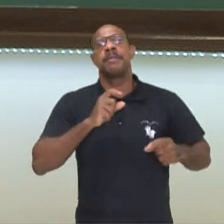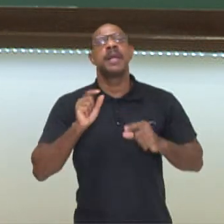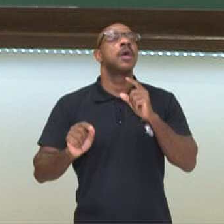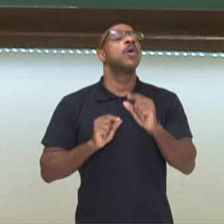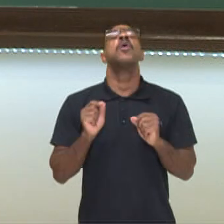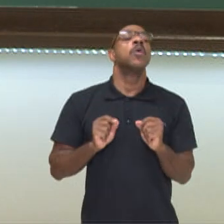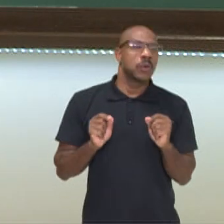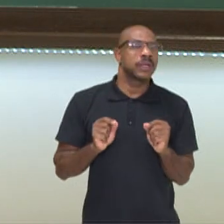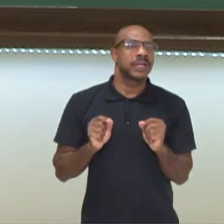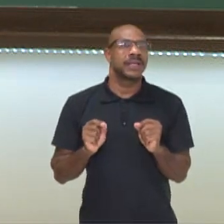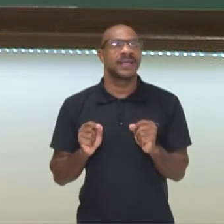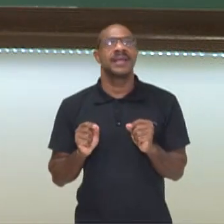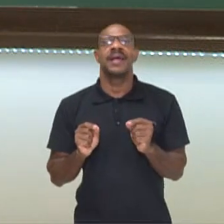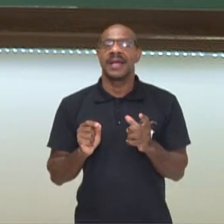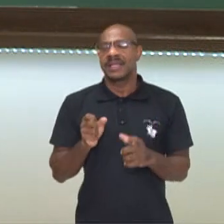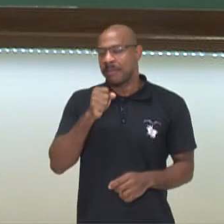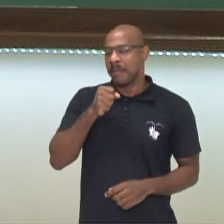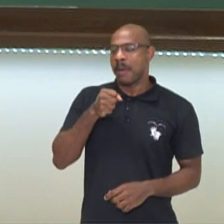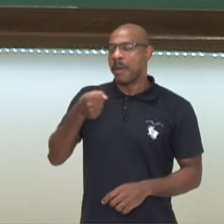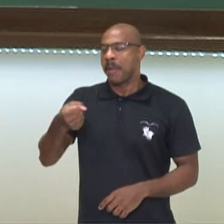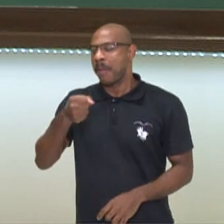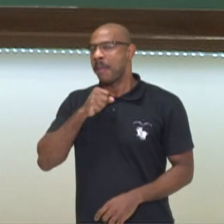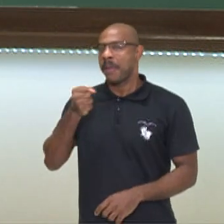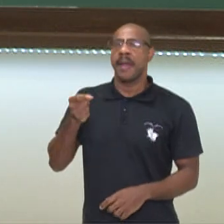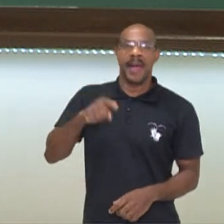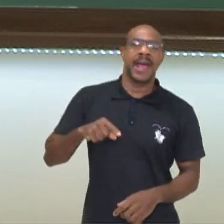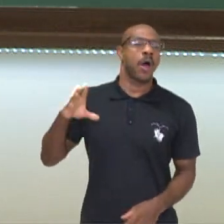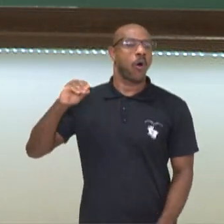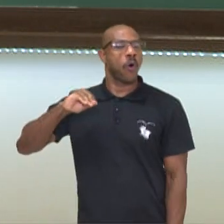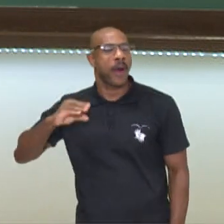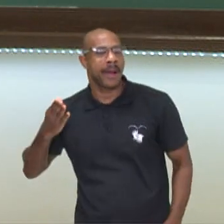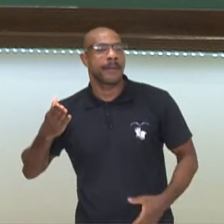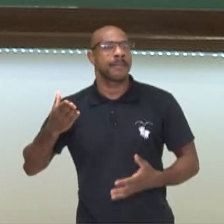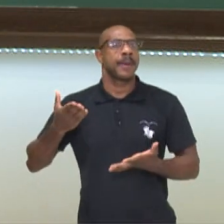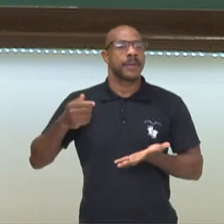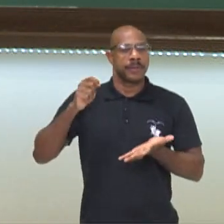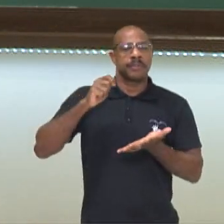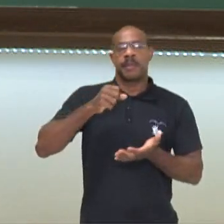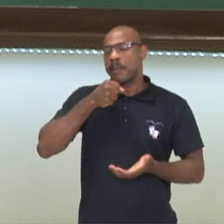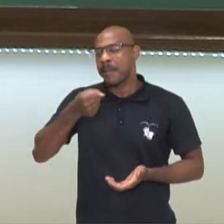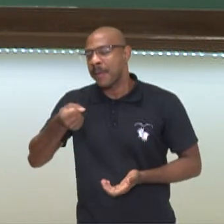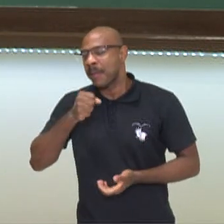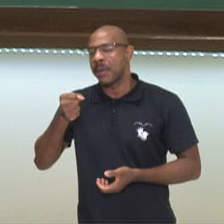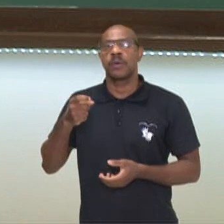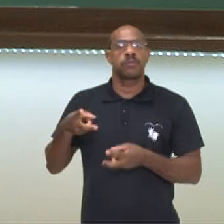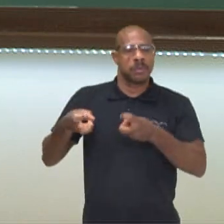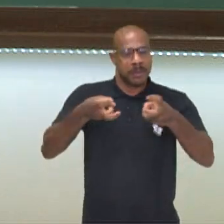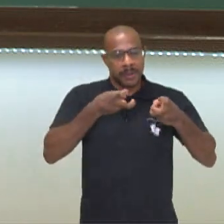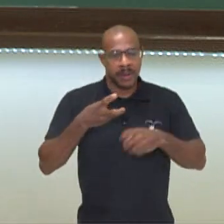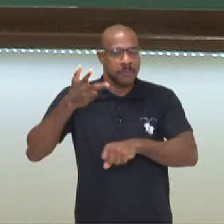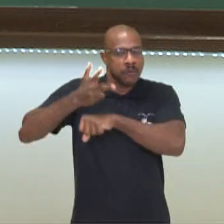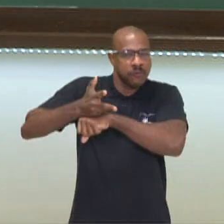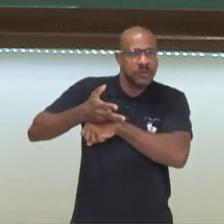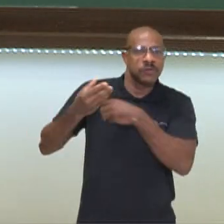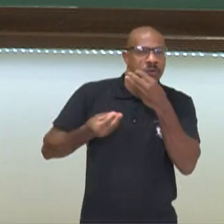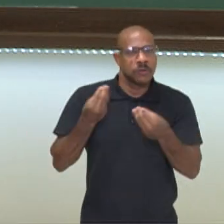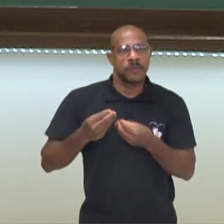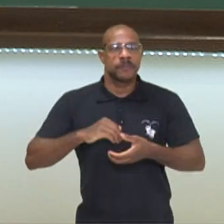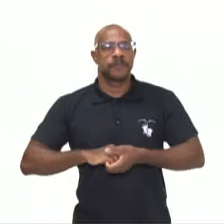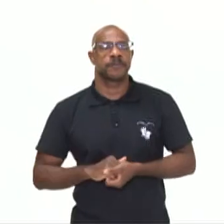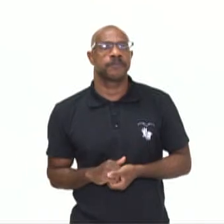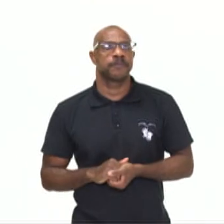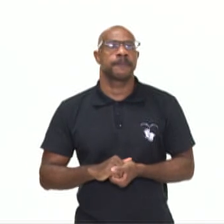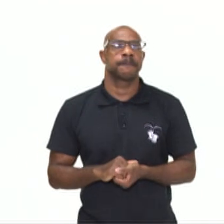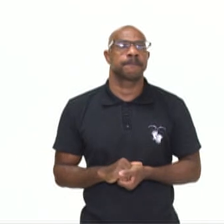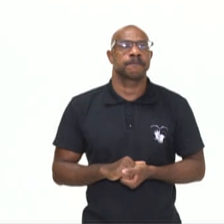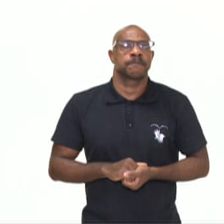perceber quando a entrevista é oral ali, você consegue verificar por vídeos.